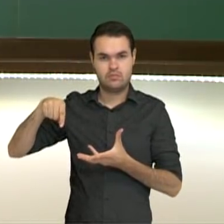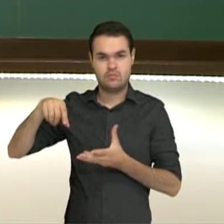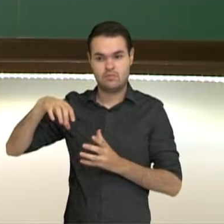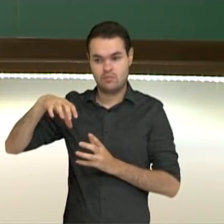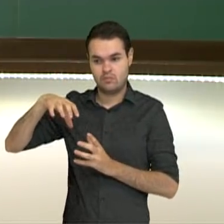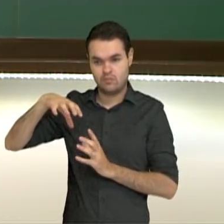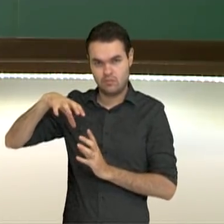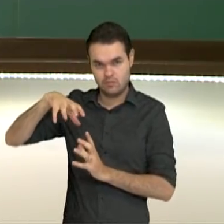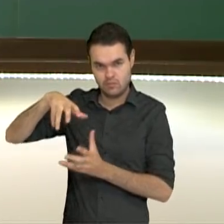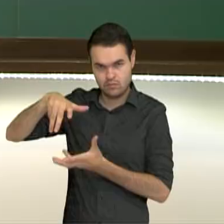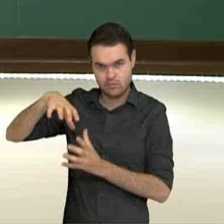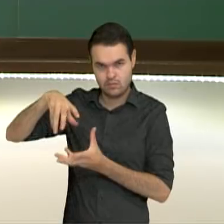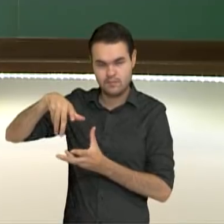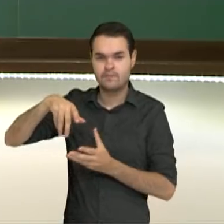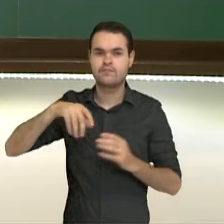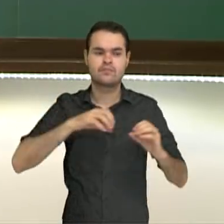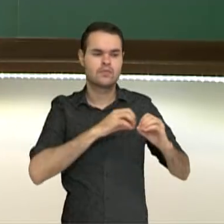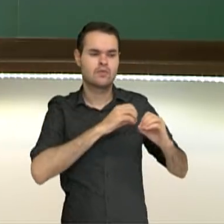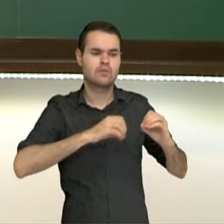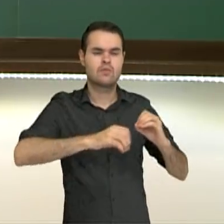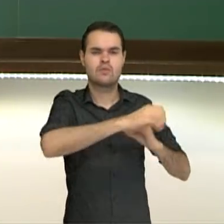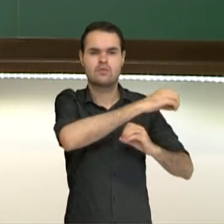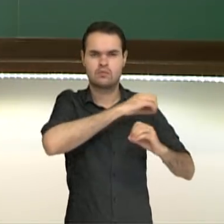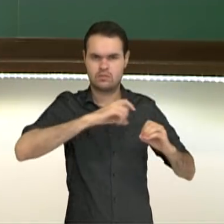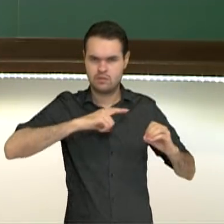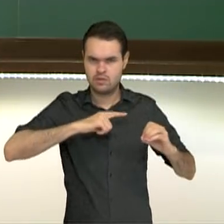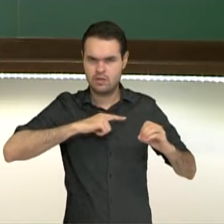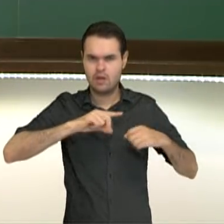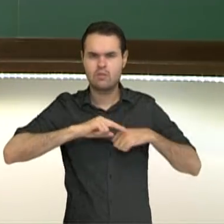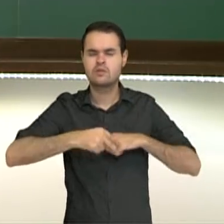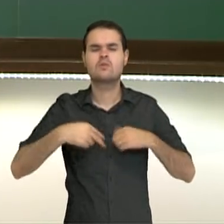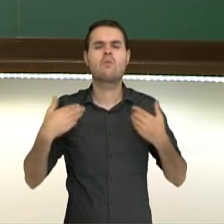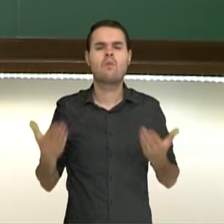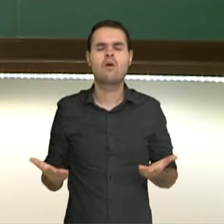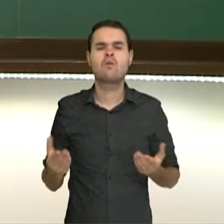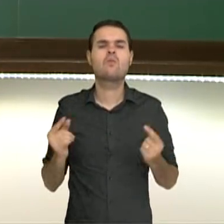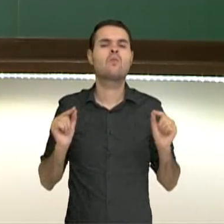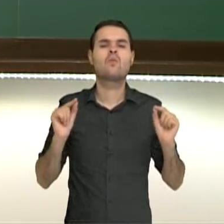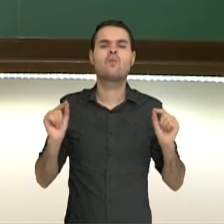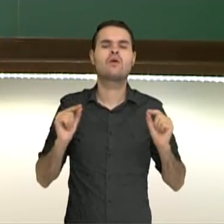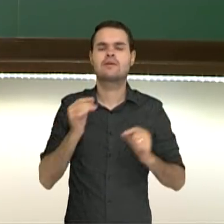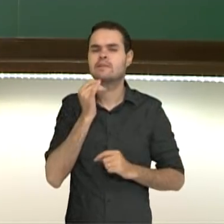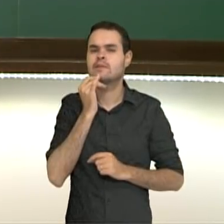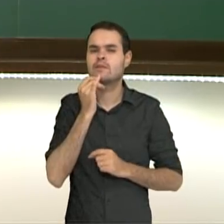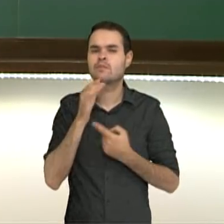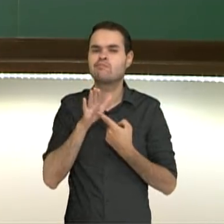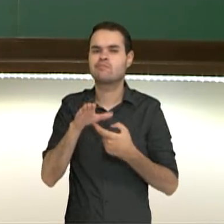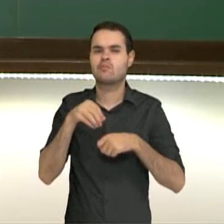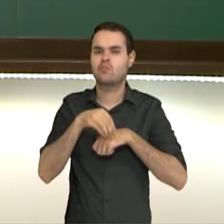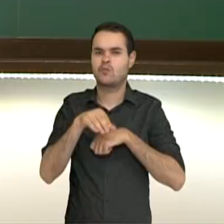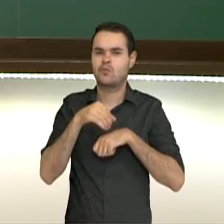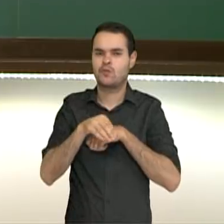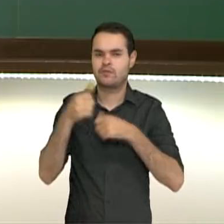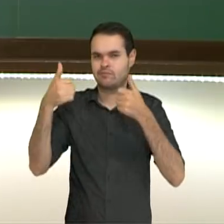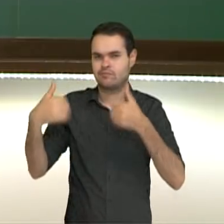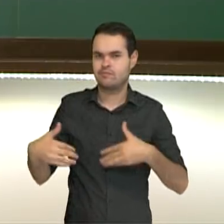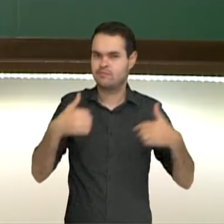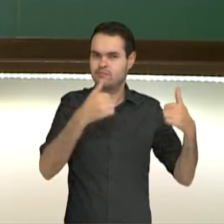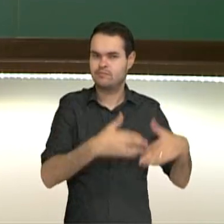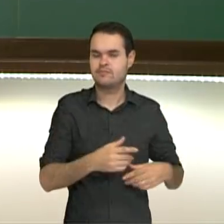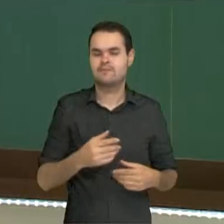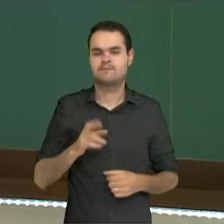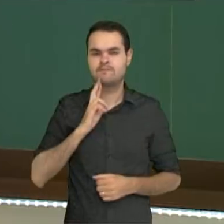rotação e a translação. Tem consequências? Quais são elas? Que exemplos a gente poderia sugerir ali ou explicar na